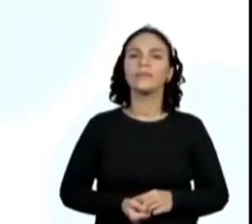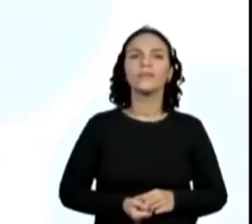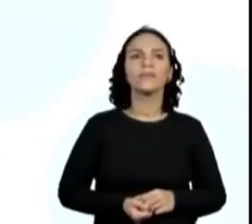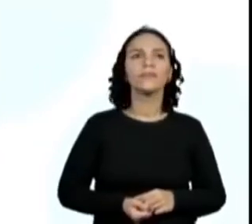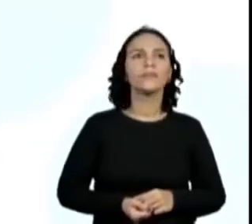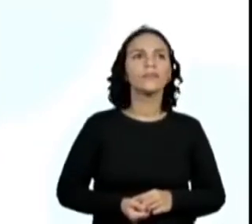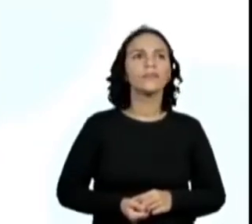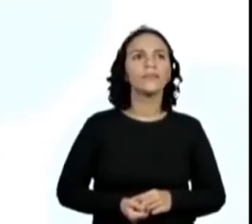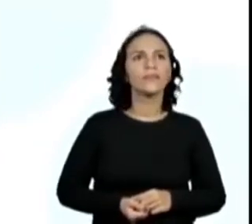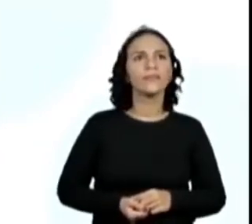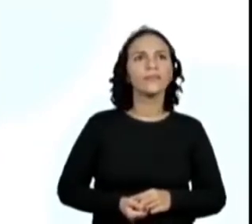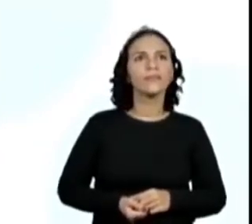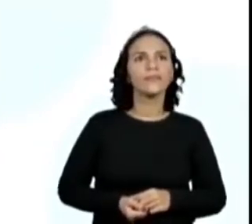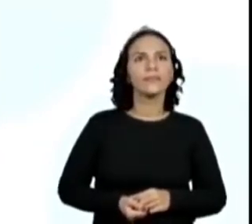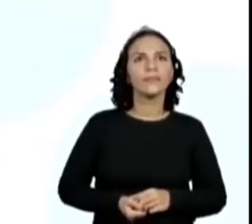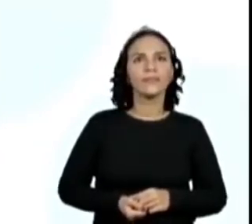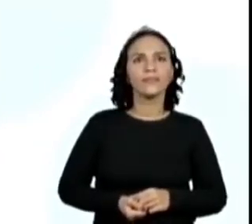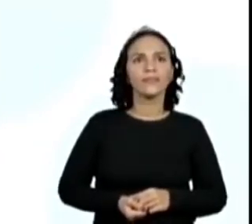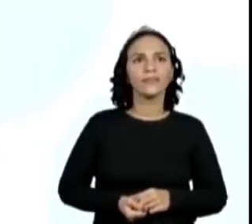Opa.